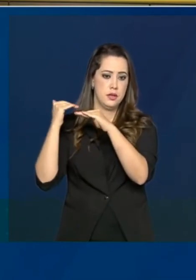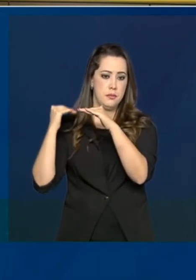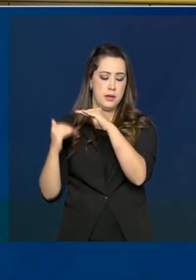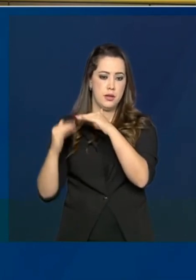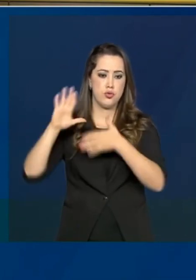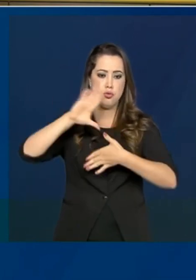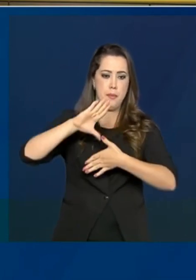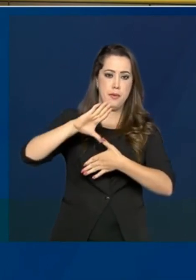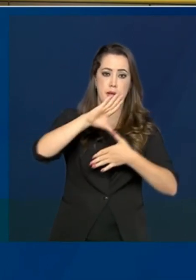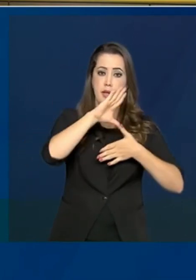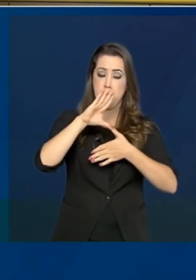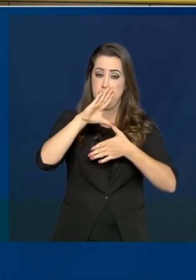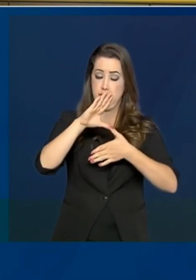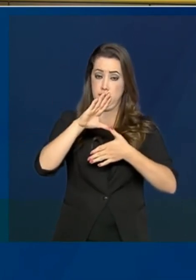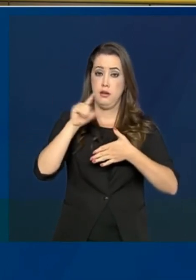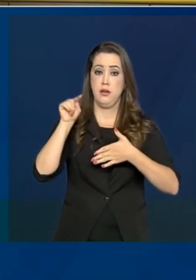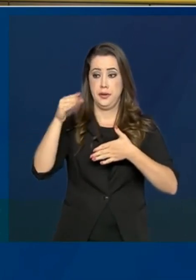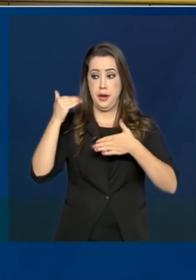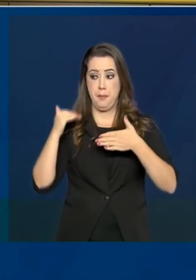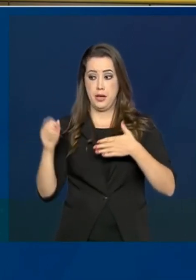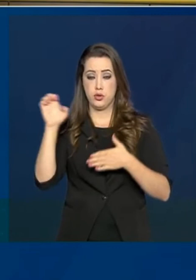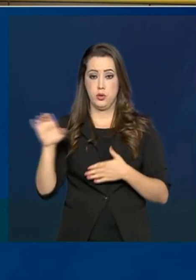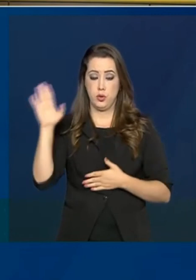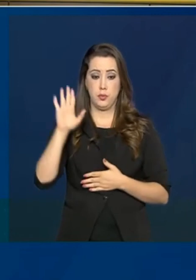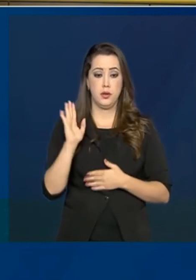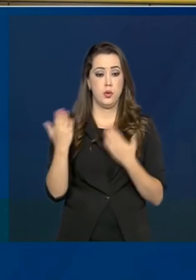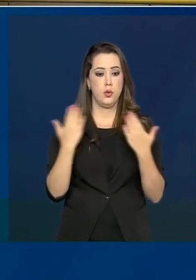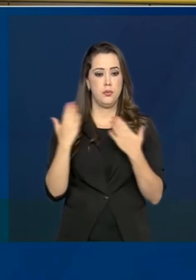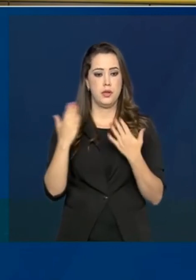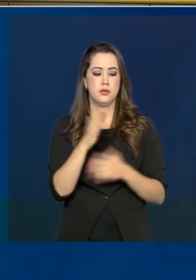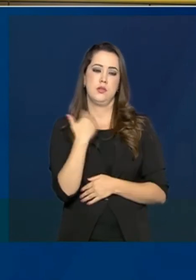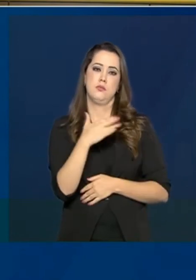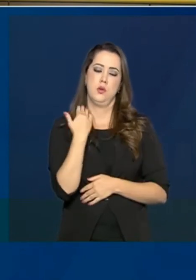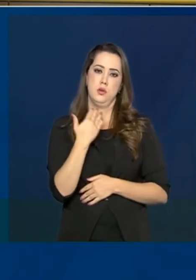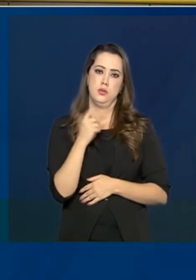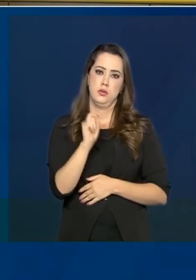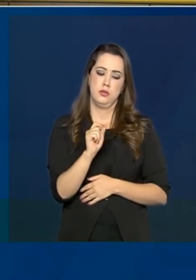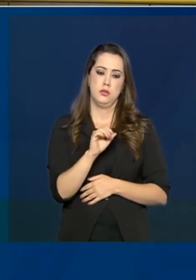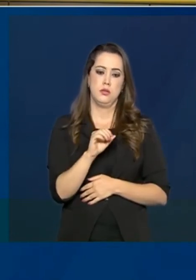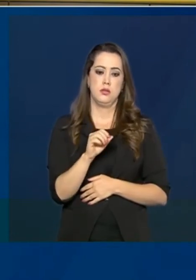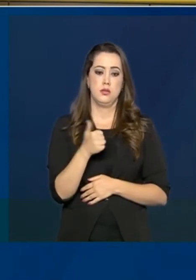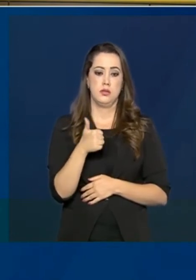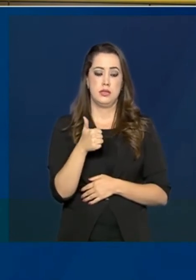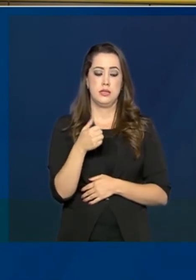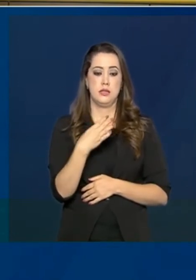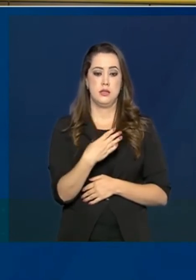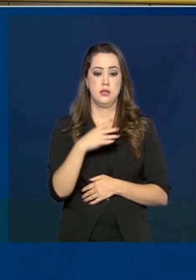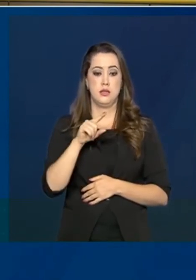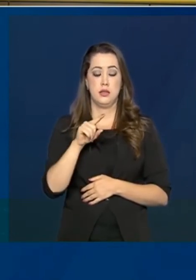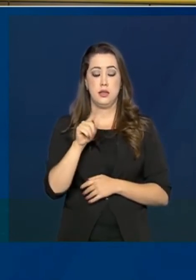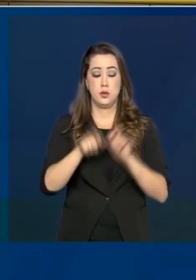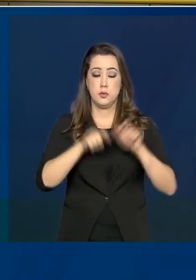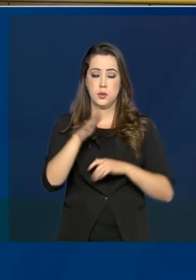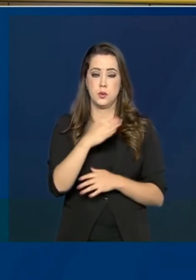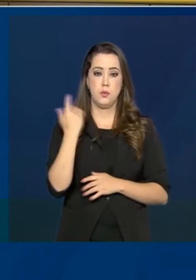Américas, concentra a maior taxa, seguido da região da Europa. Já em relação aos óbitos, a taxa mundial é de 114 óbitos